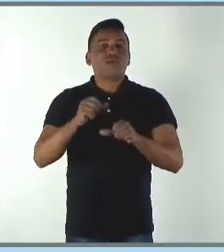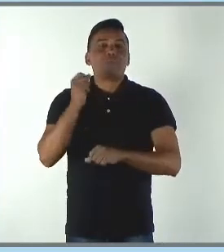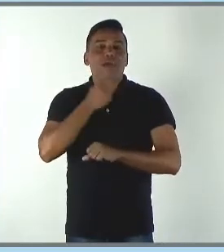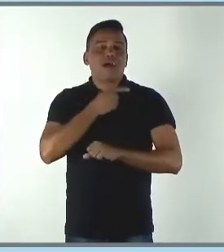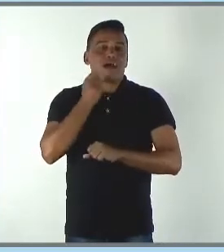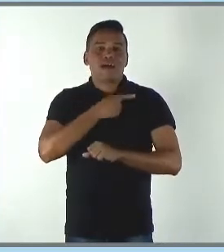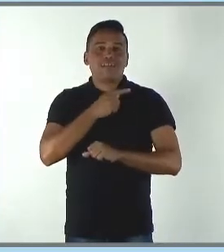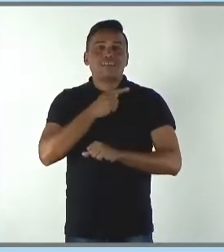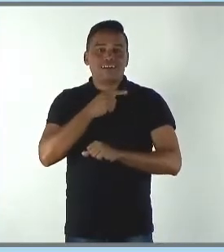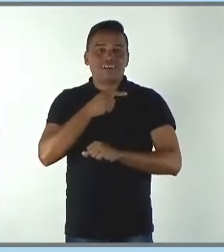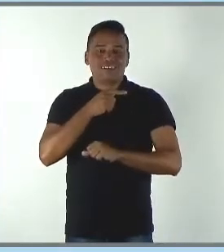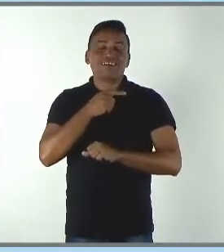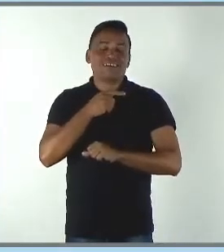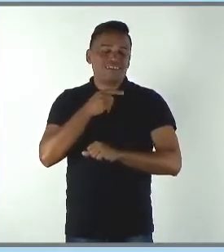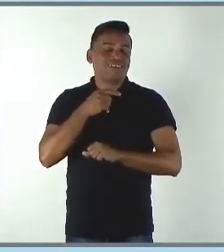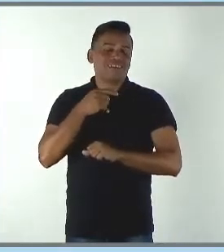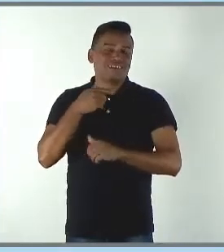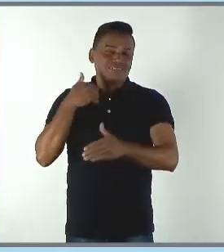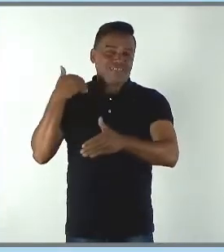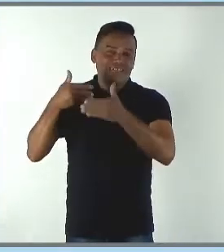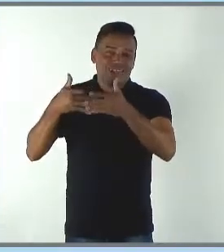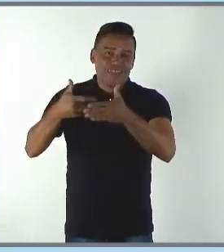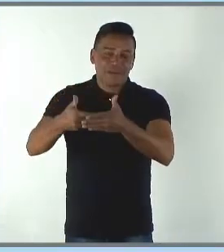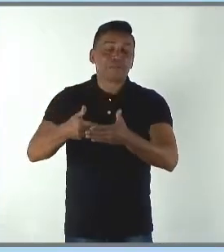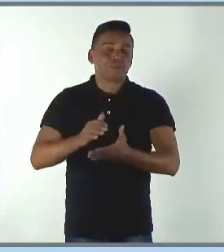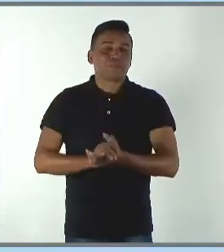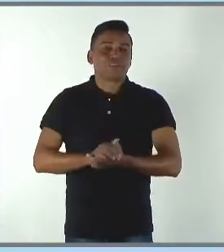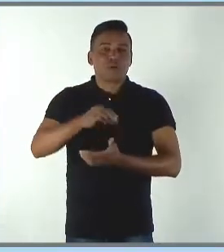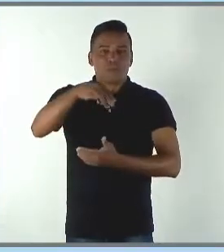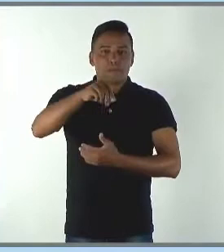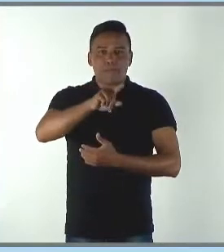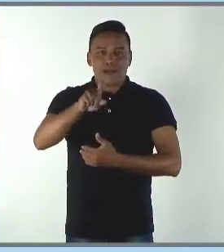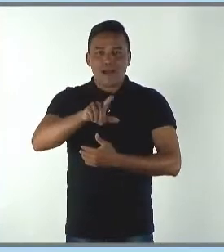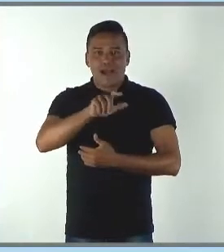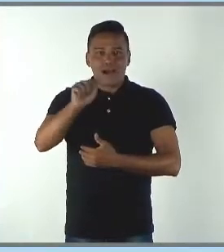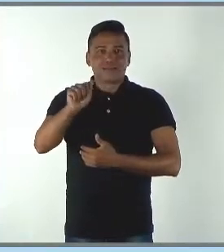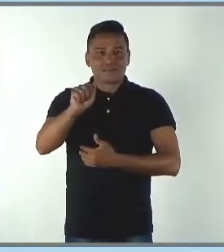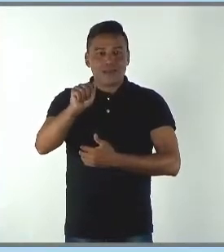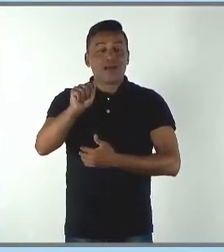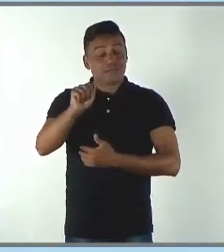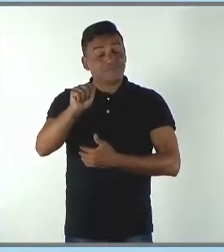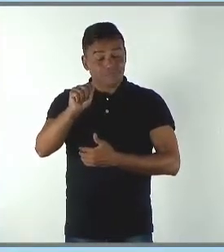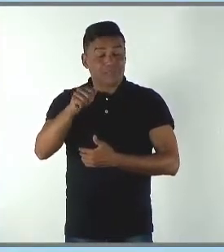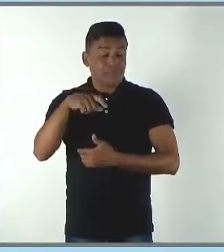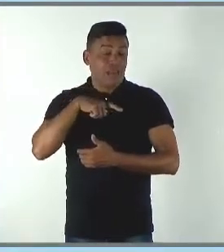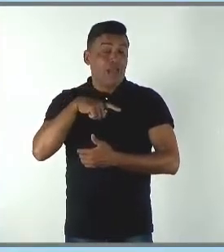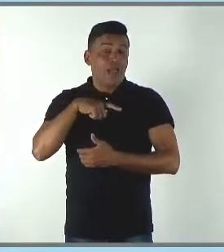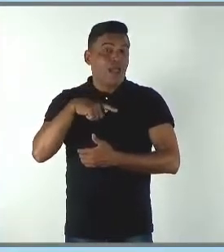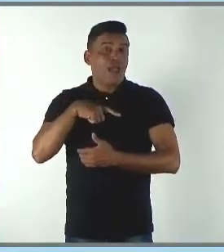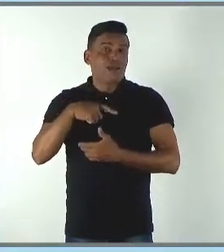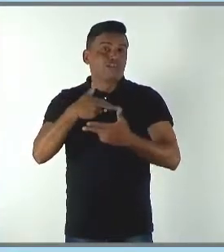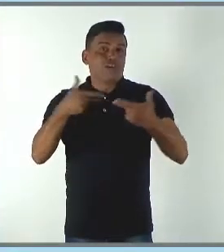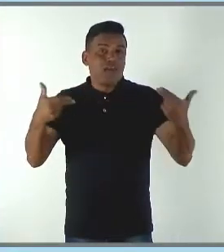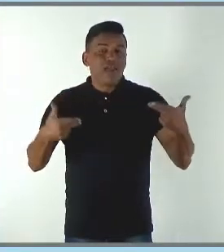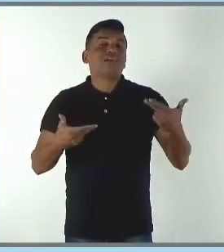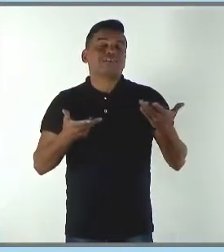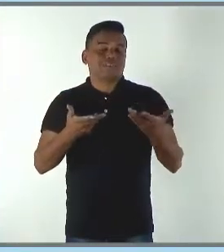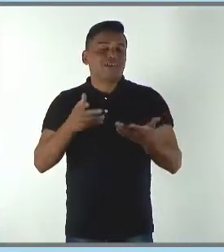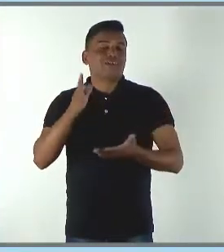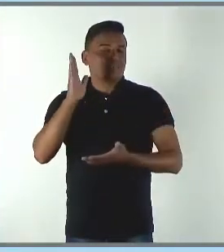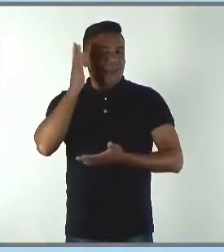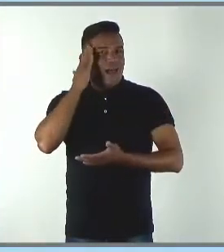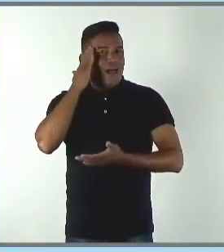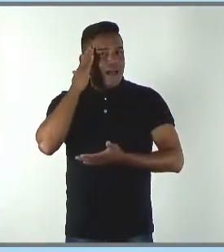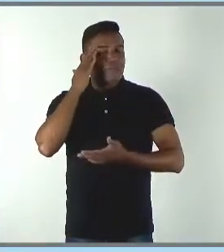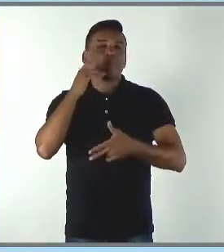propõe. Mas, voltando então, né, a Masa está naquele circuito de gênero, numa condição de subalternidade, economicamente também